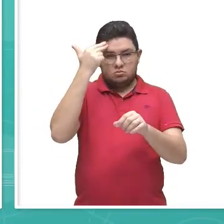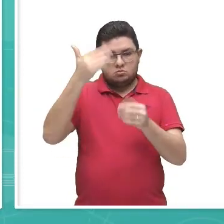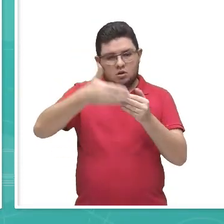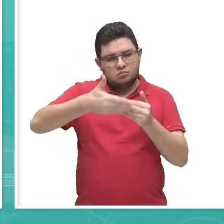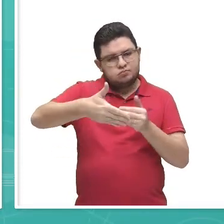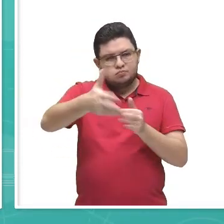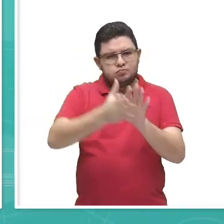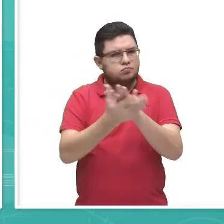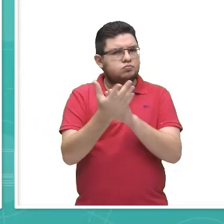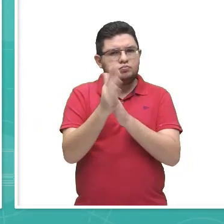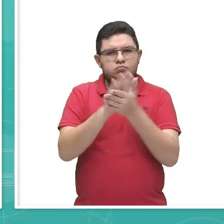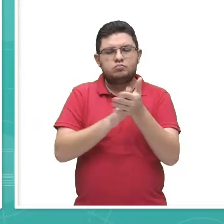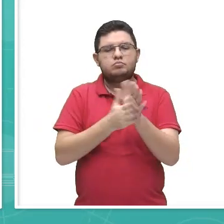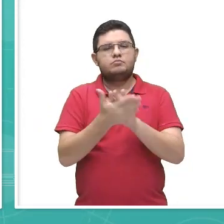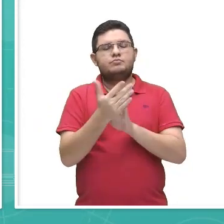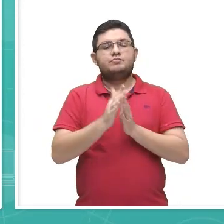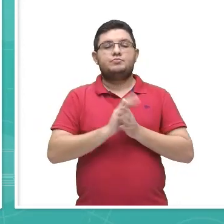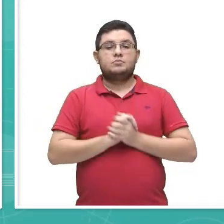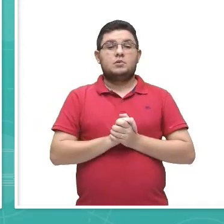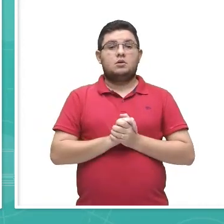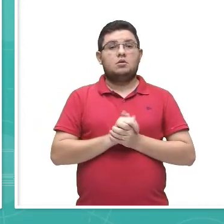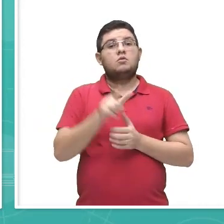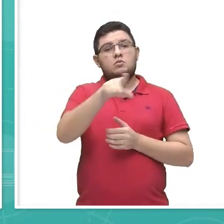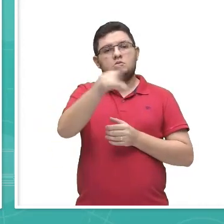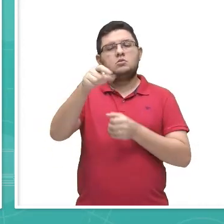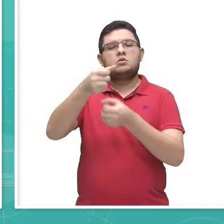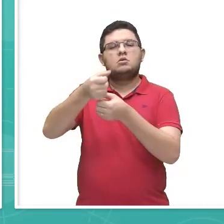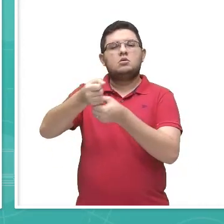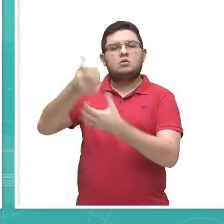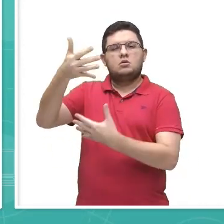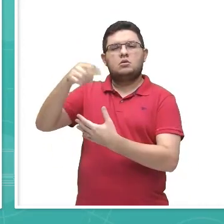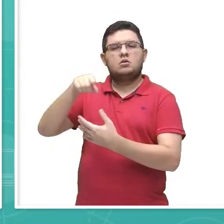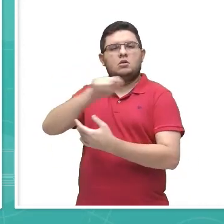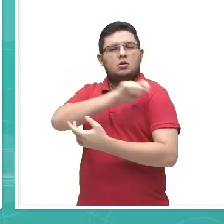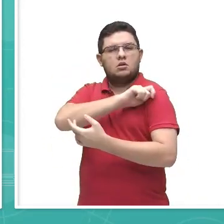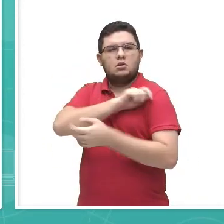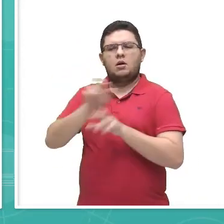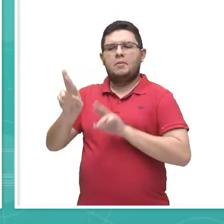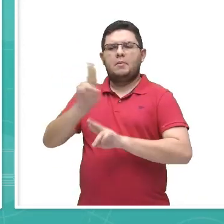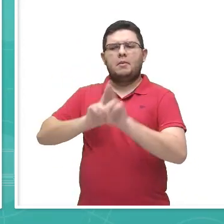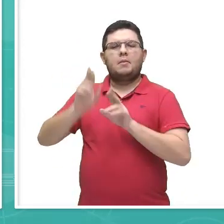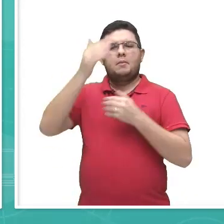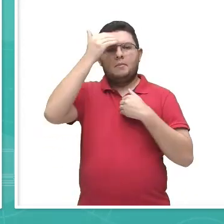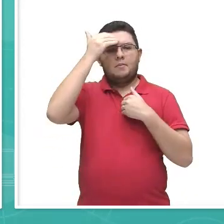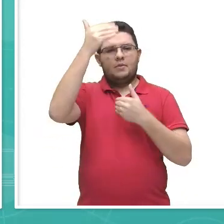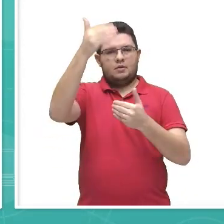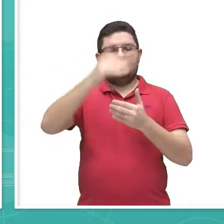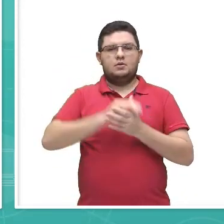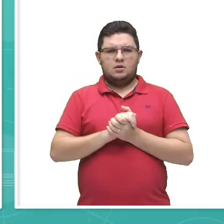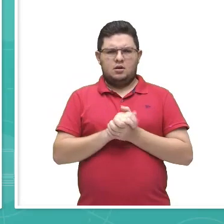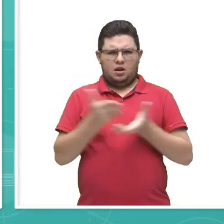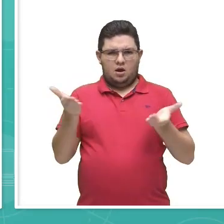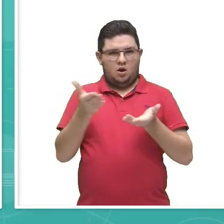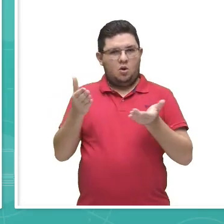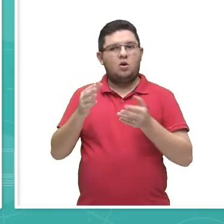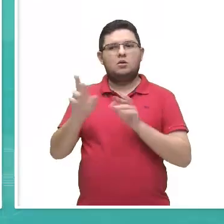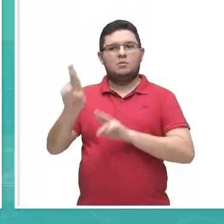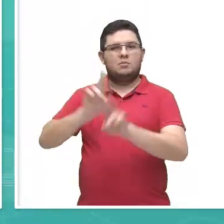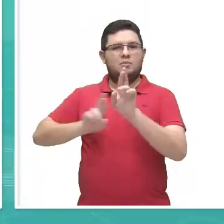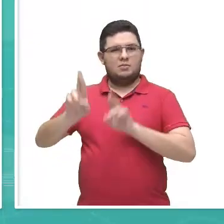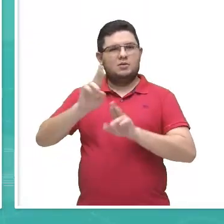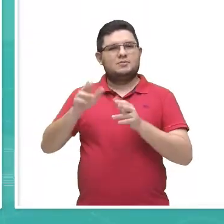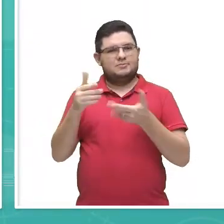people? E quem participou, thank you so much, não é? Olha, o Érico, a Ludmilla, agora apareceram, né? Muito bem, thank